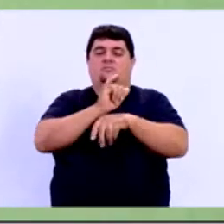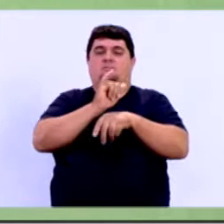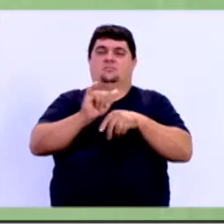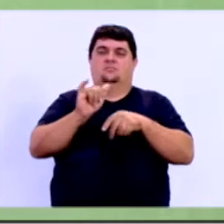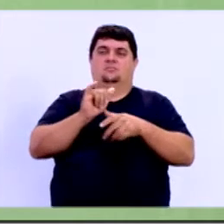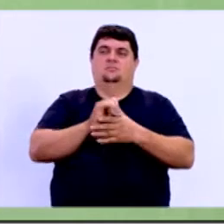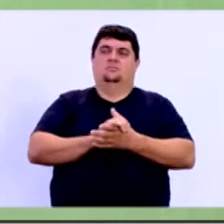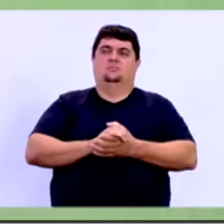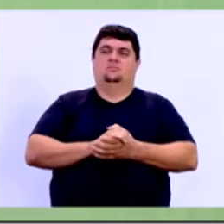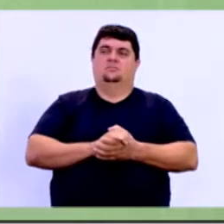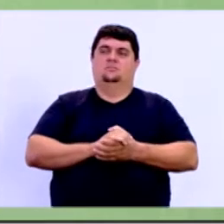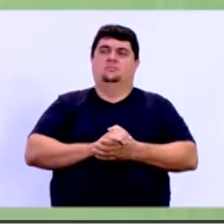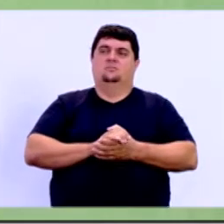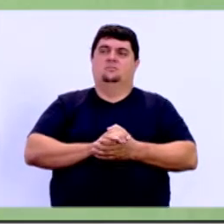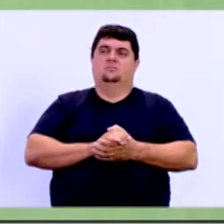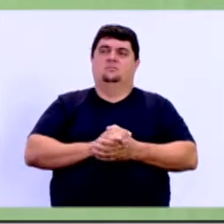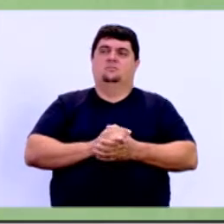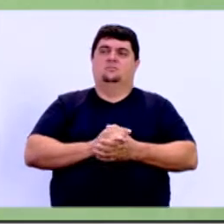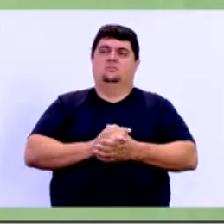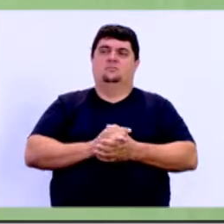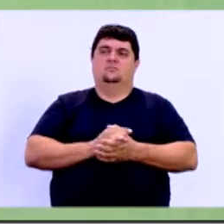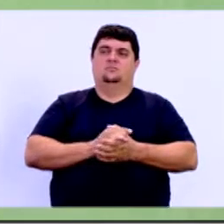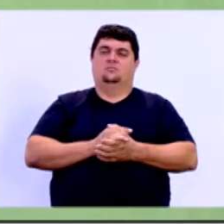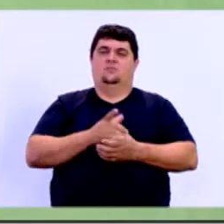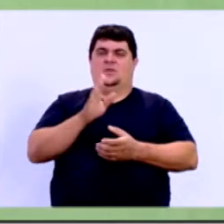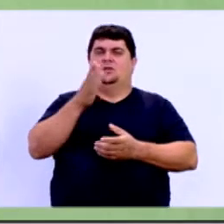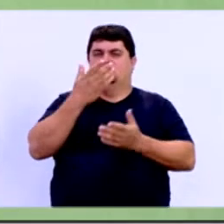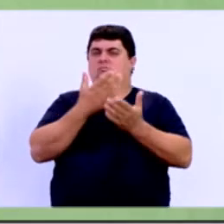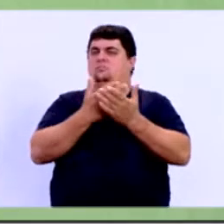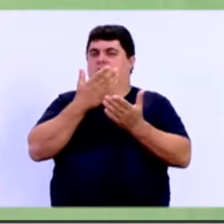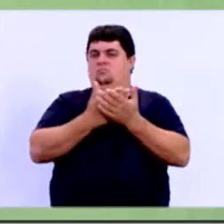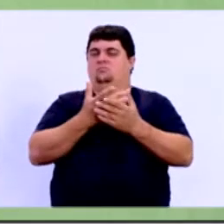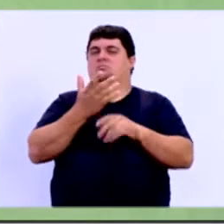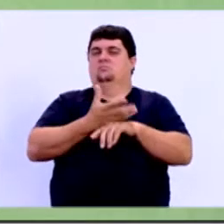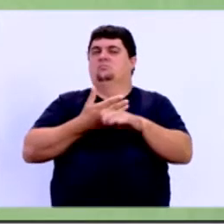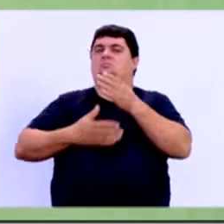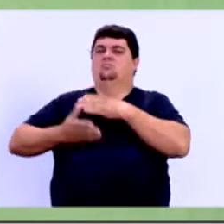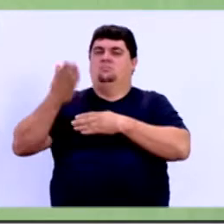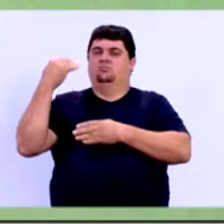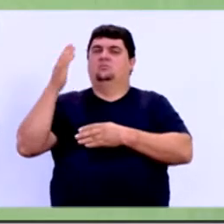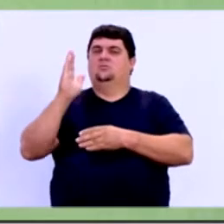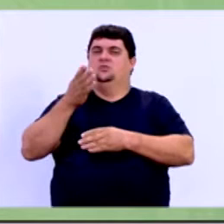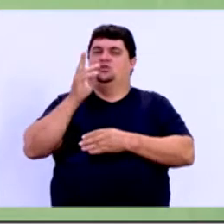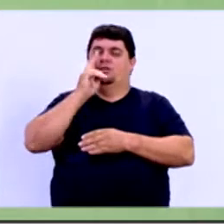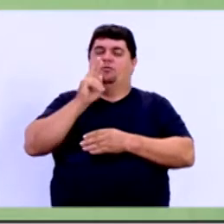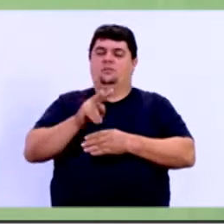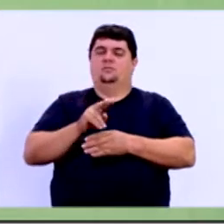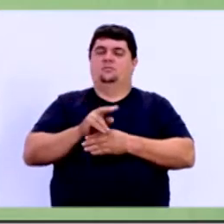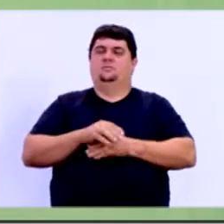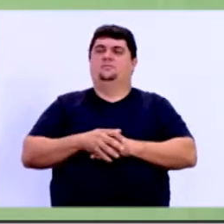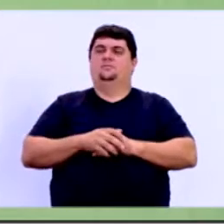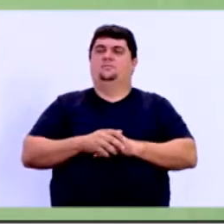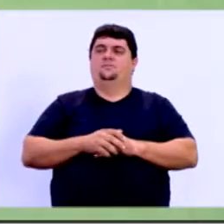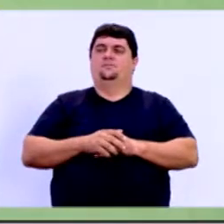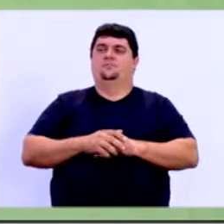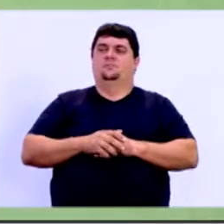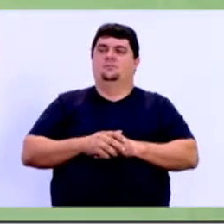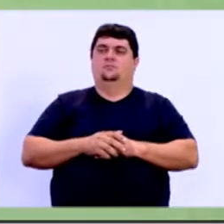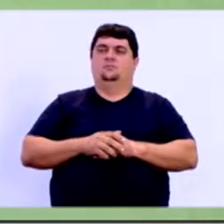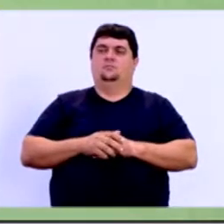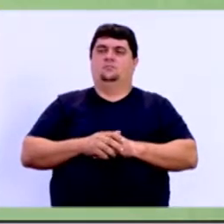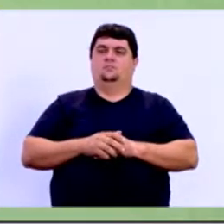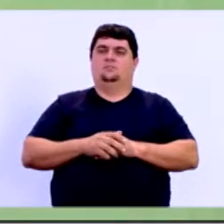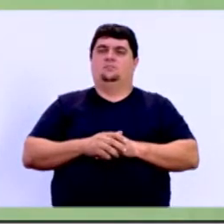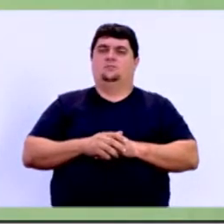estratégico, né? Nós temos aqui, vocês já devem ter estudado esse gráfico, né? Nós estudamos ele dentro